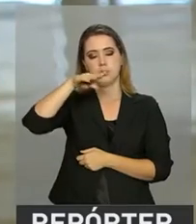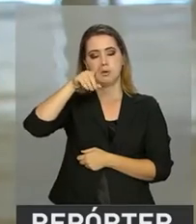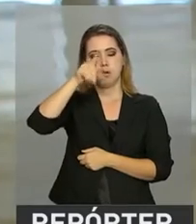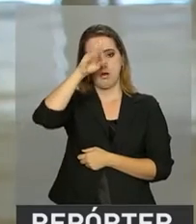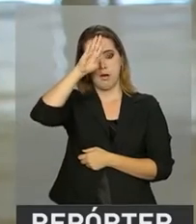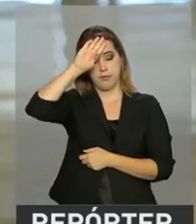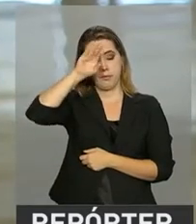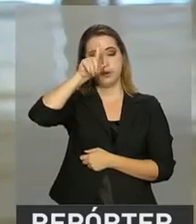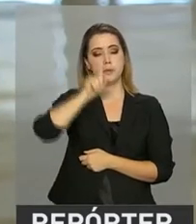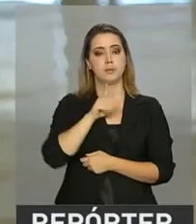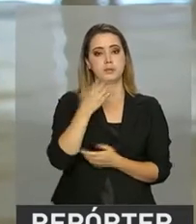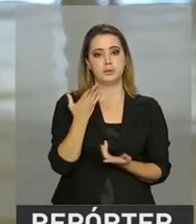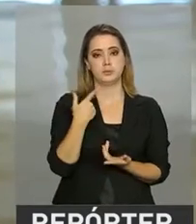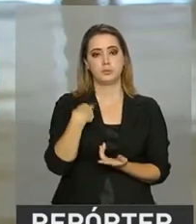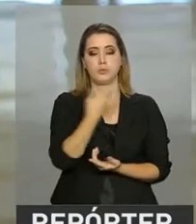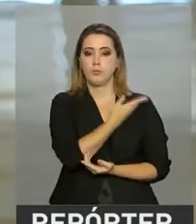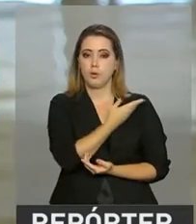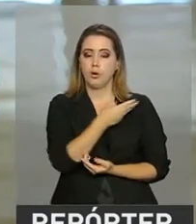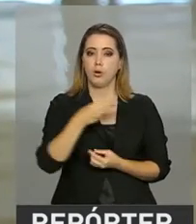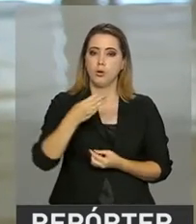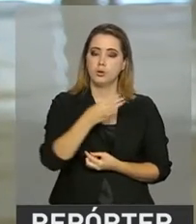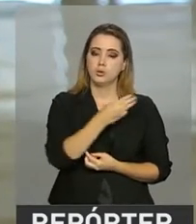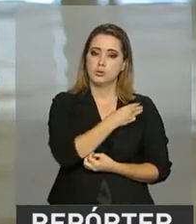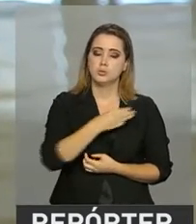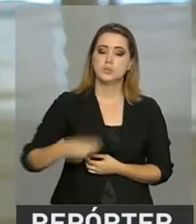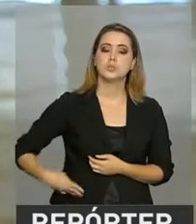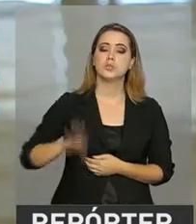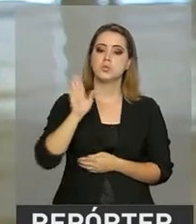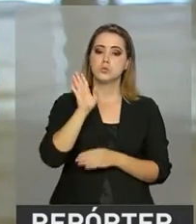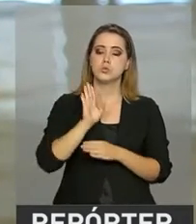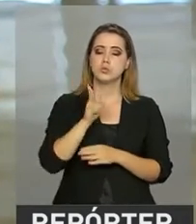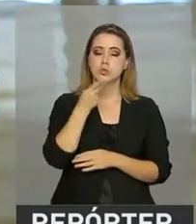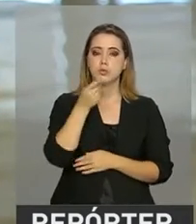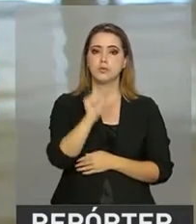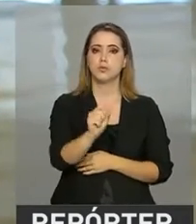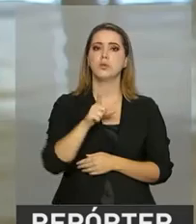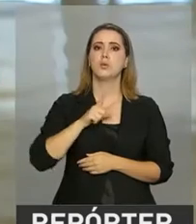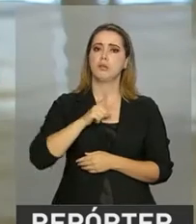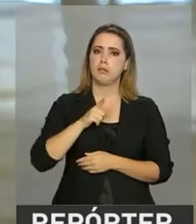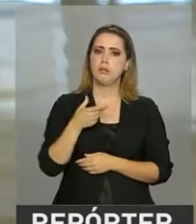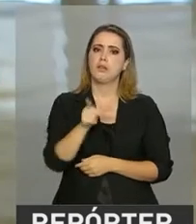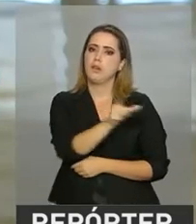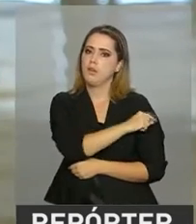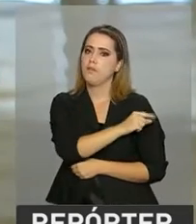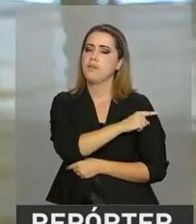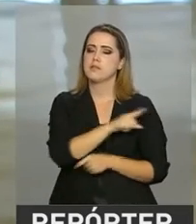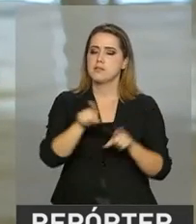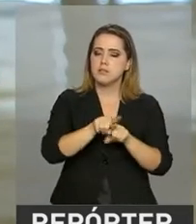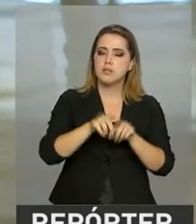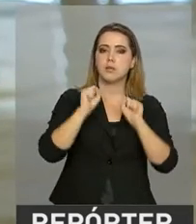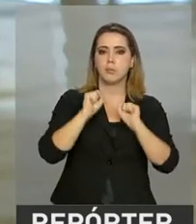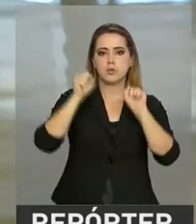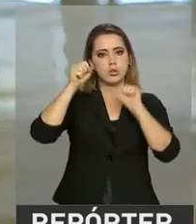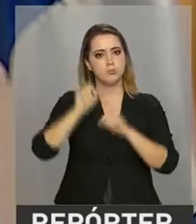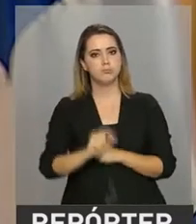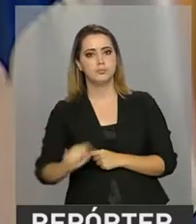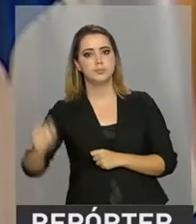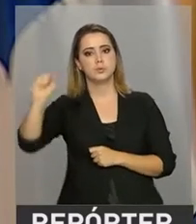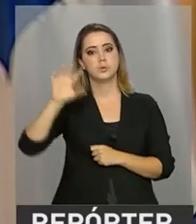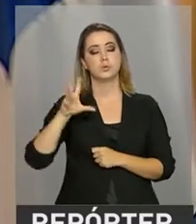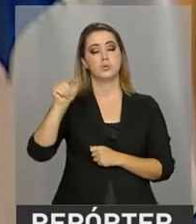transmissíveis eduardo age é estão garantidos tanto estoque quanto à distribuição das vacinas